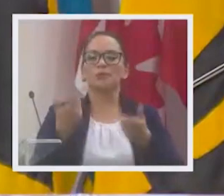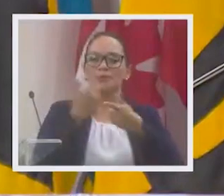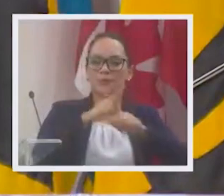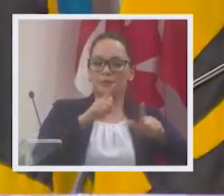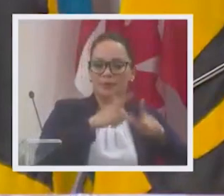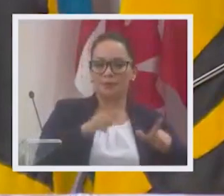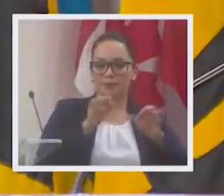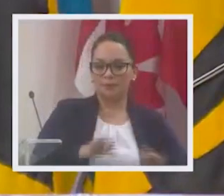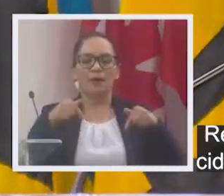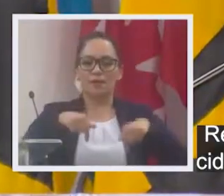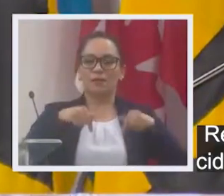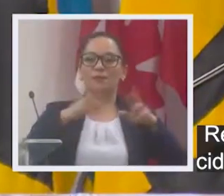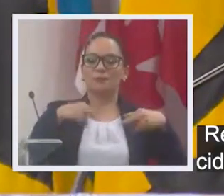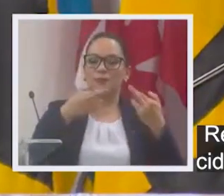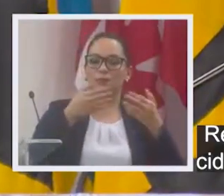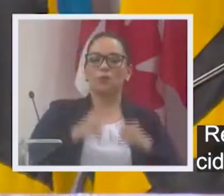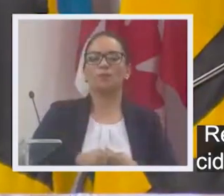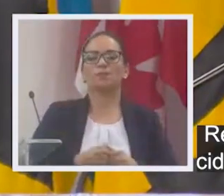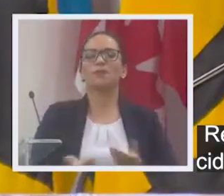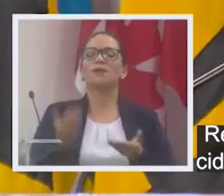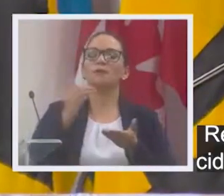libertar desse fundamental